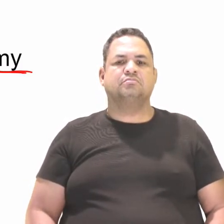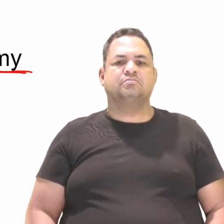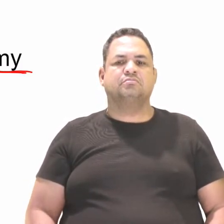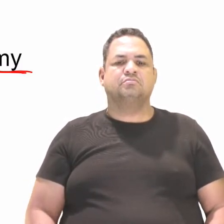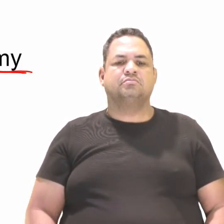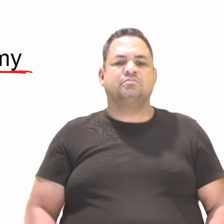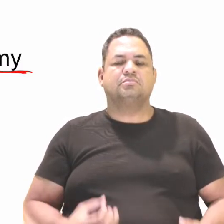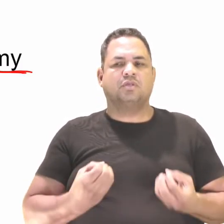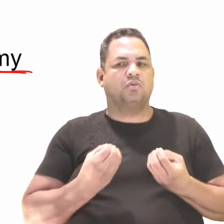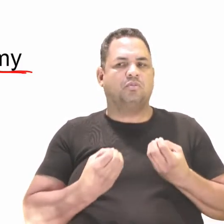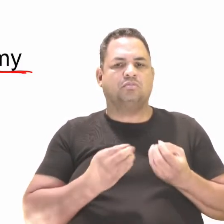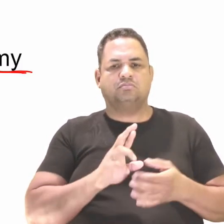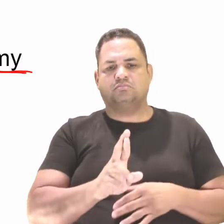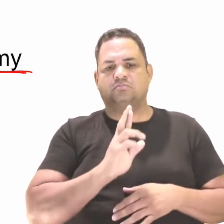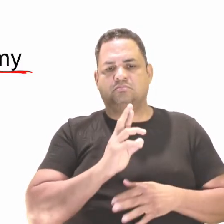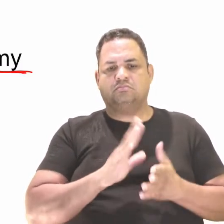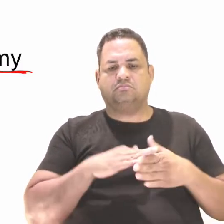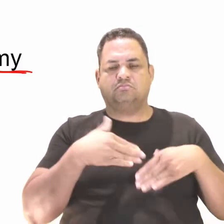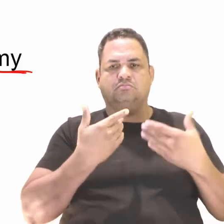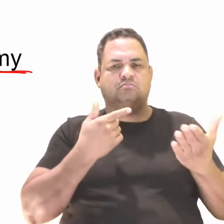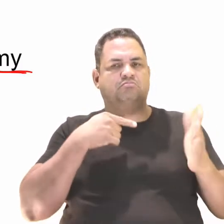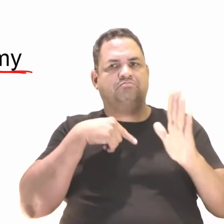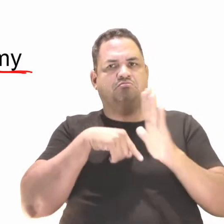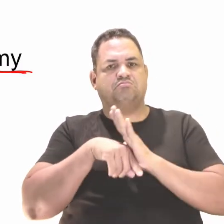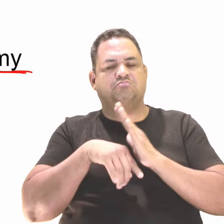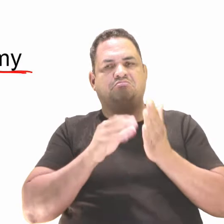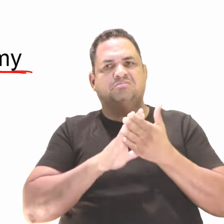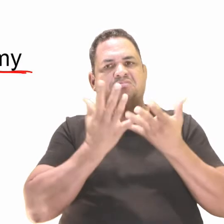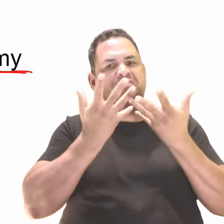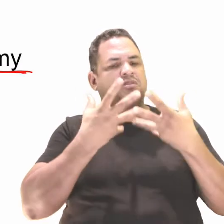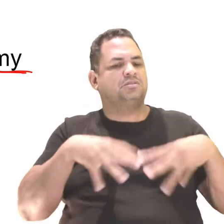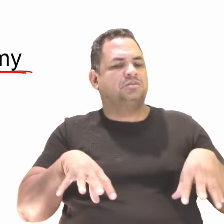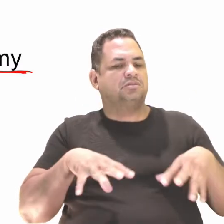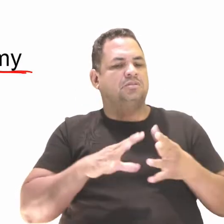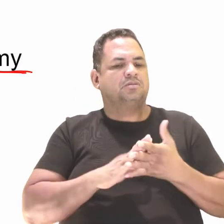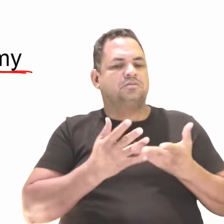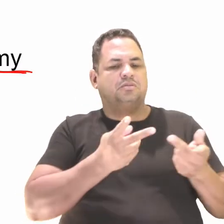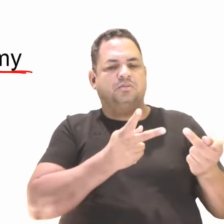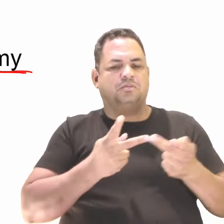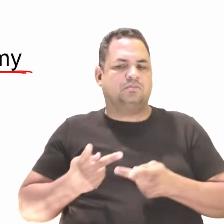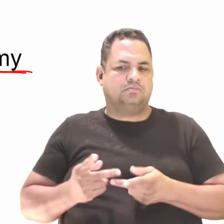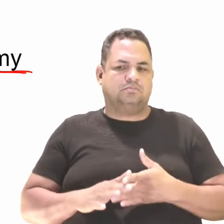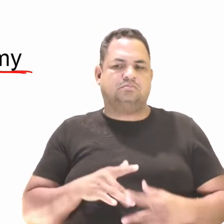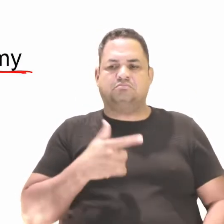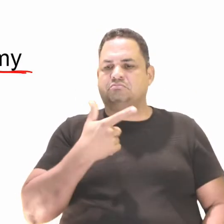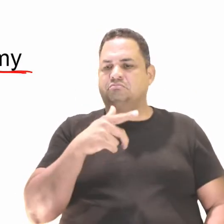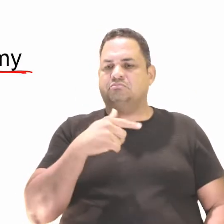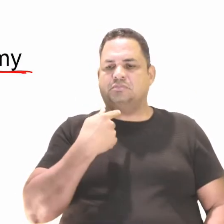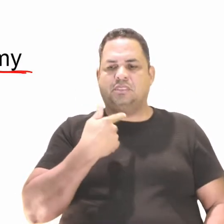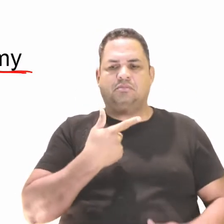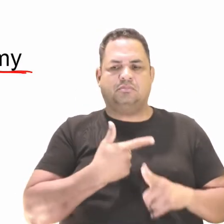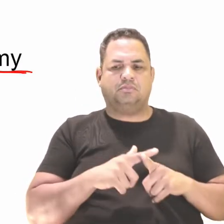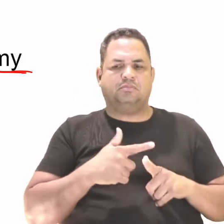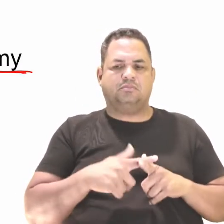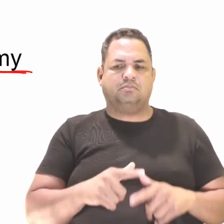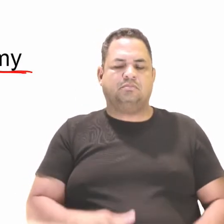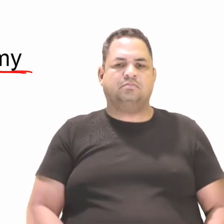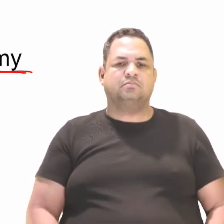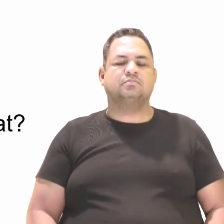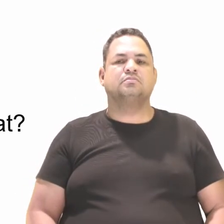formas de você responder é essa, quando alguém está recusando o seu convite. No problem, sem